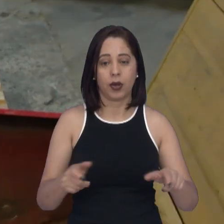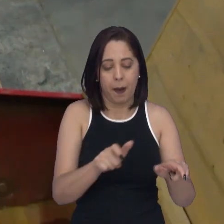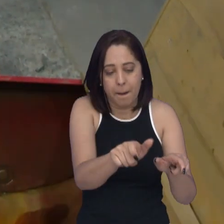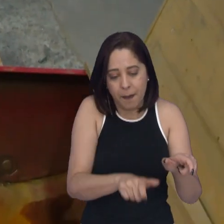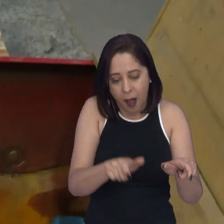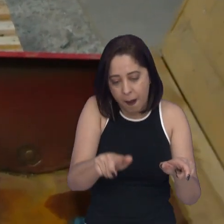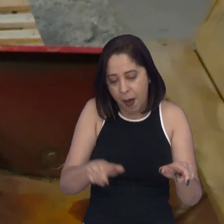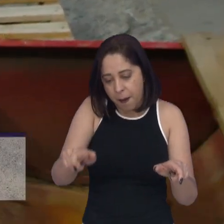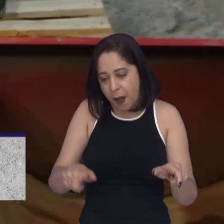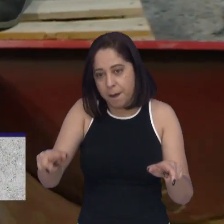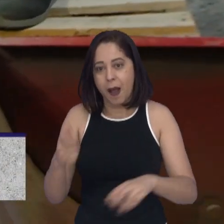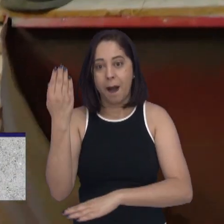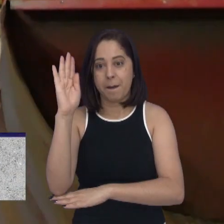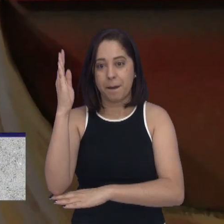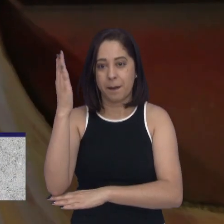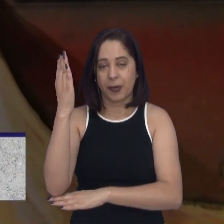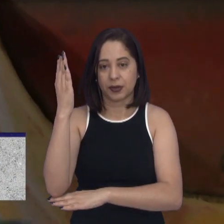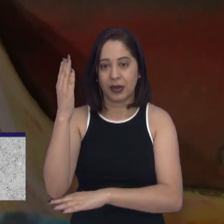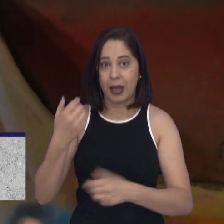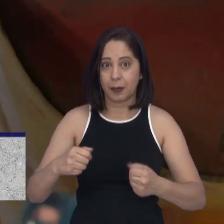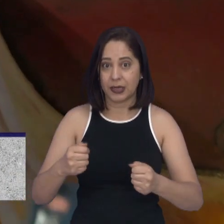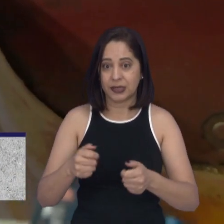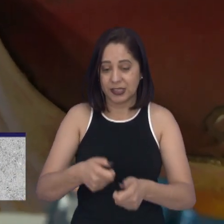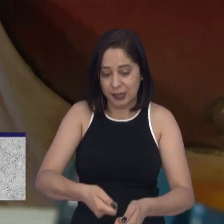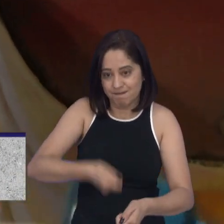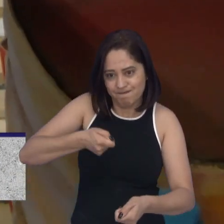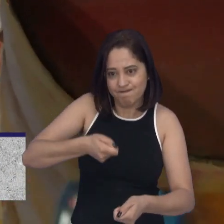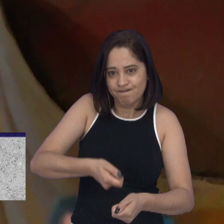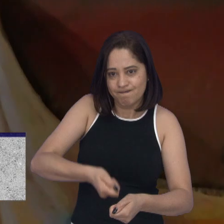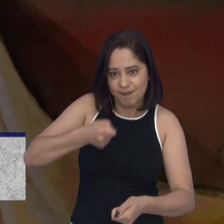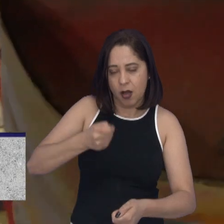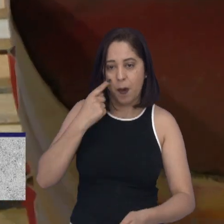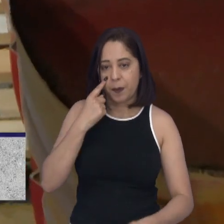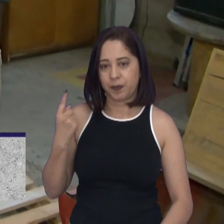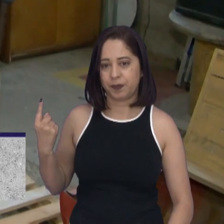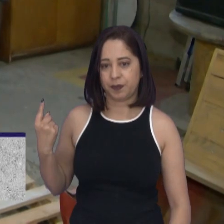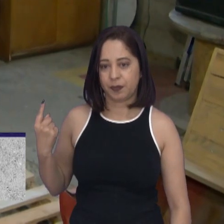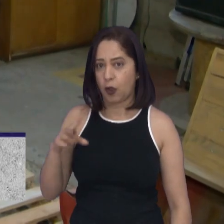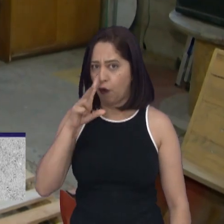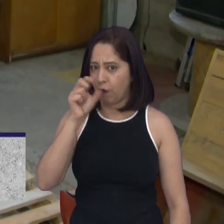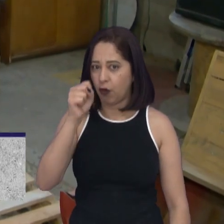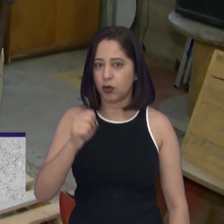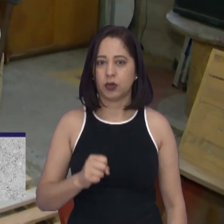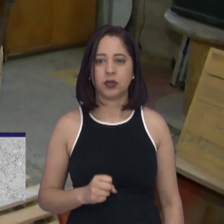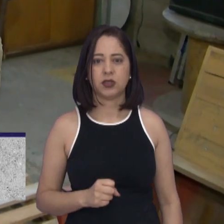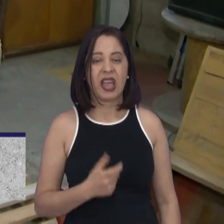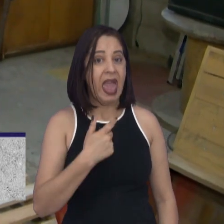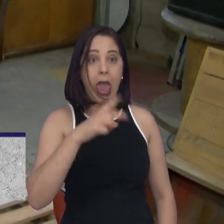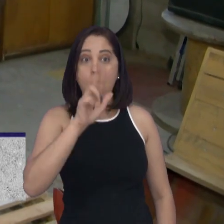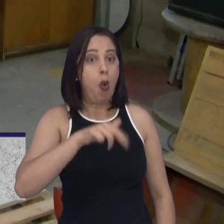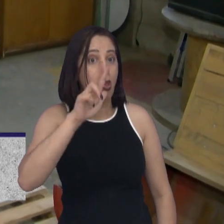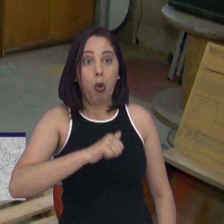vocês podem ver, são um pallet mesmo do jeito que ele vem. Com o pé de cabra a gente só faz pouca força mesmo. Nunca segurei num pé de